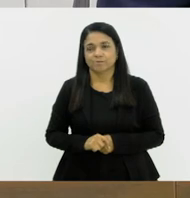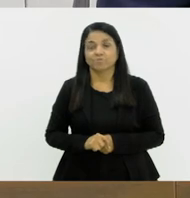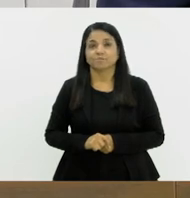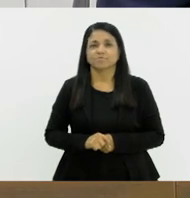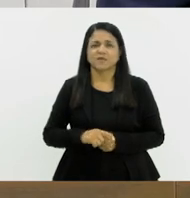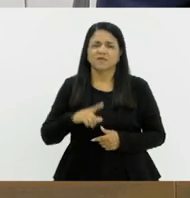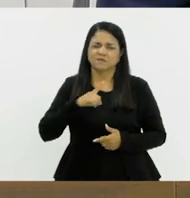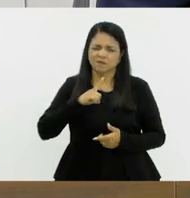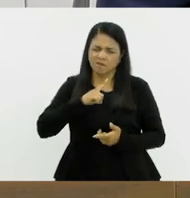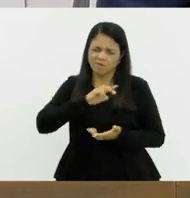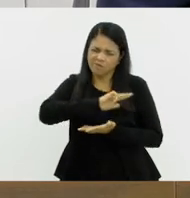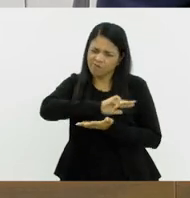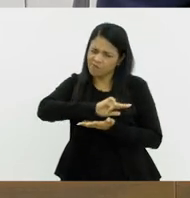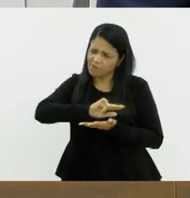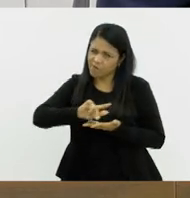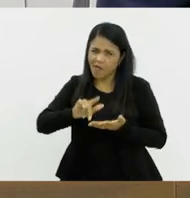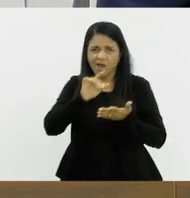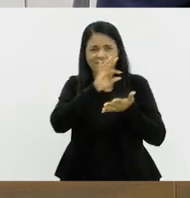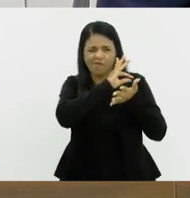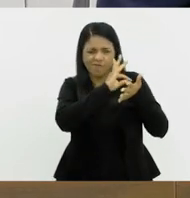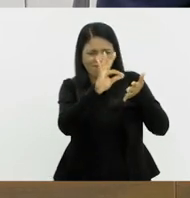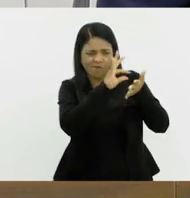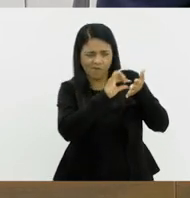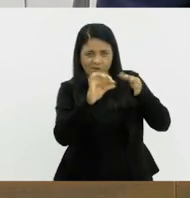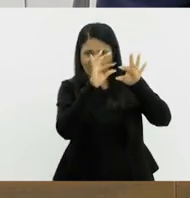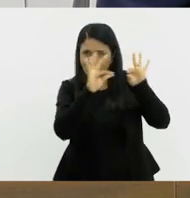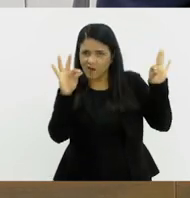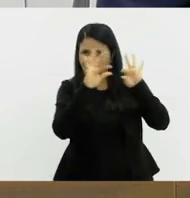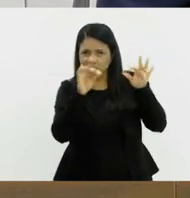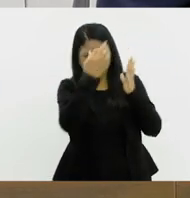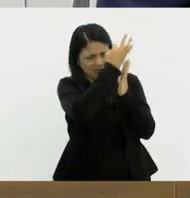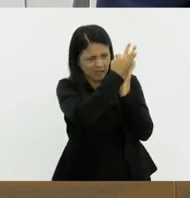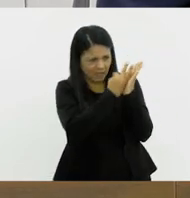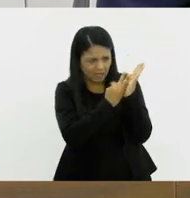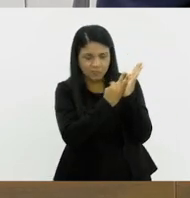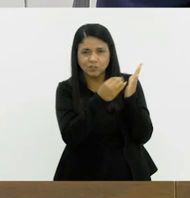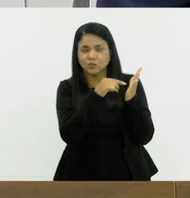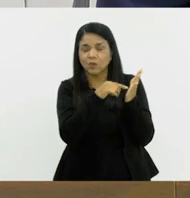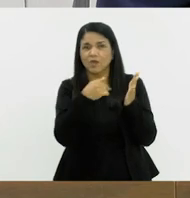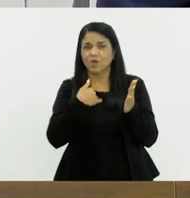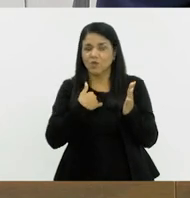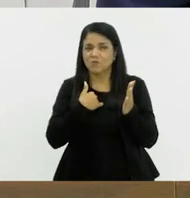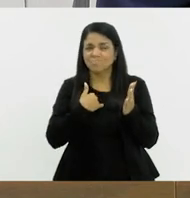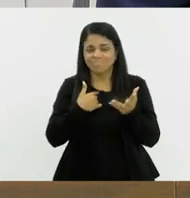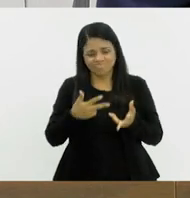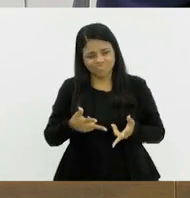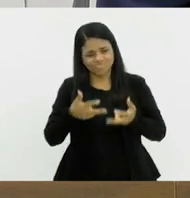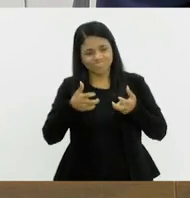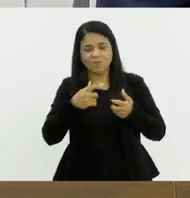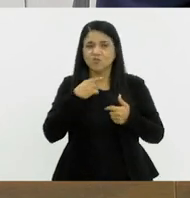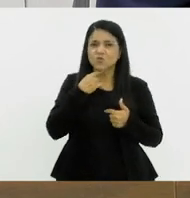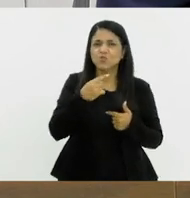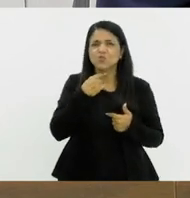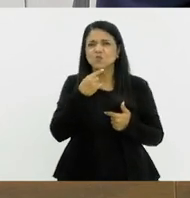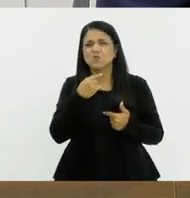tem vários momentos, frases que são assim, que me produzem essa dúvida, né?